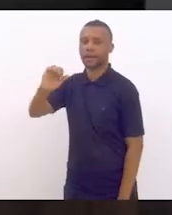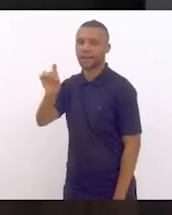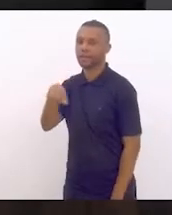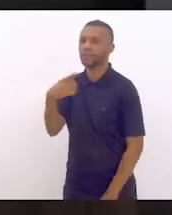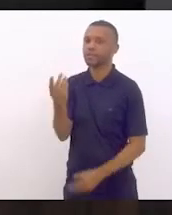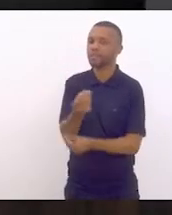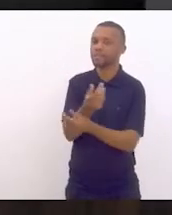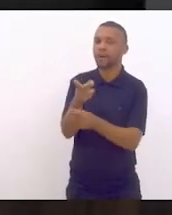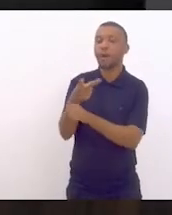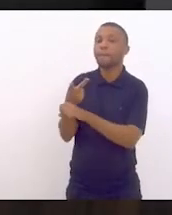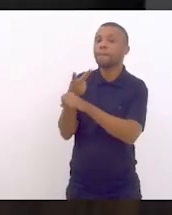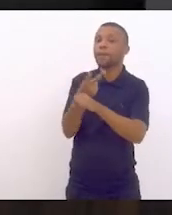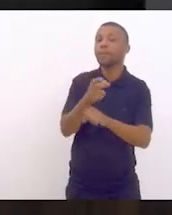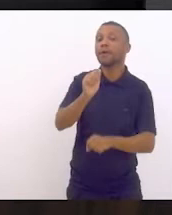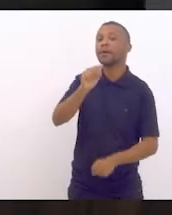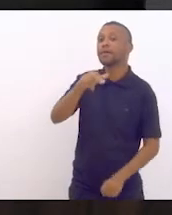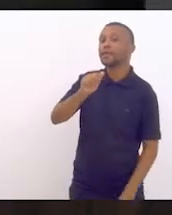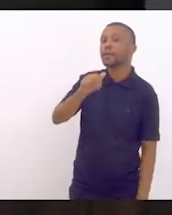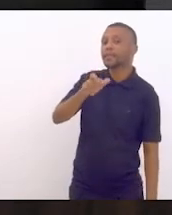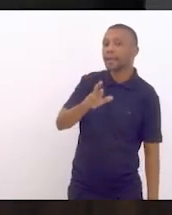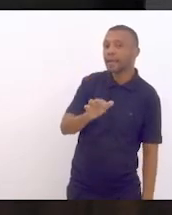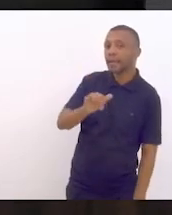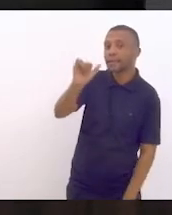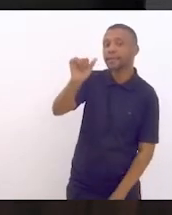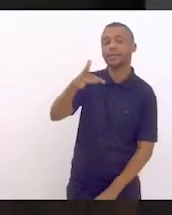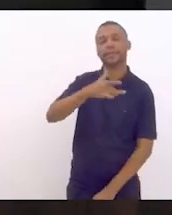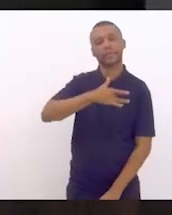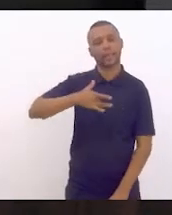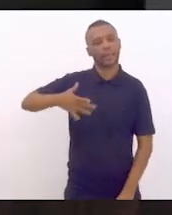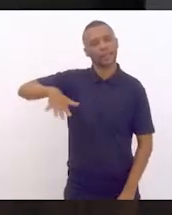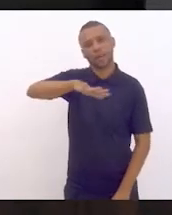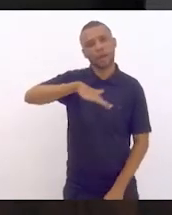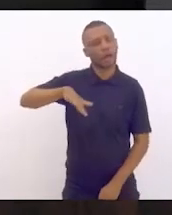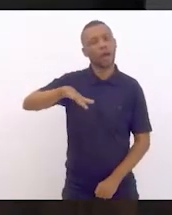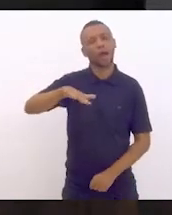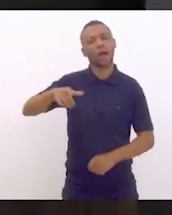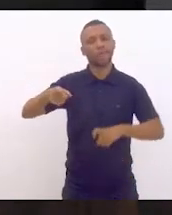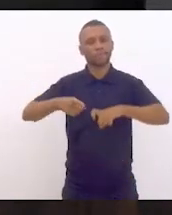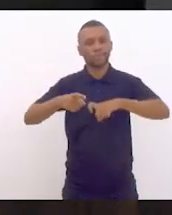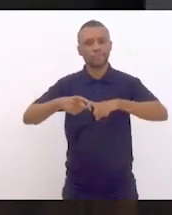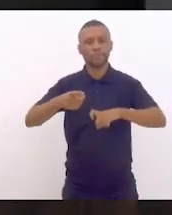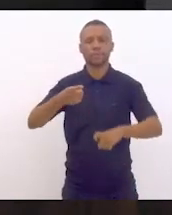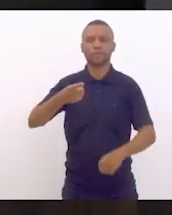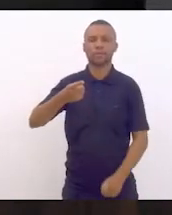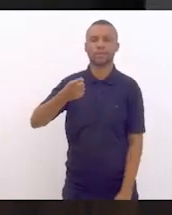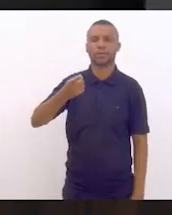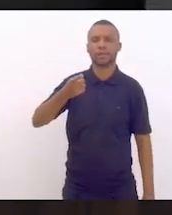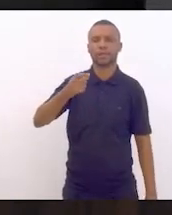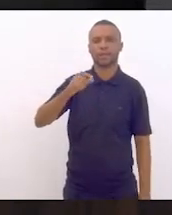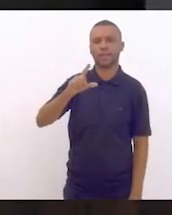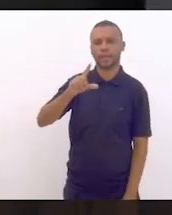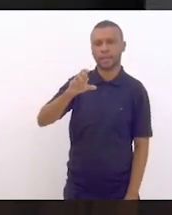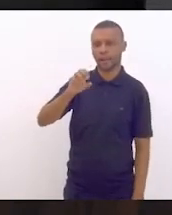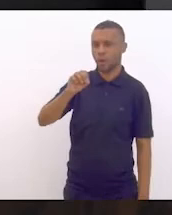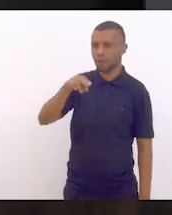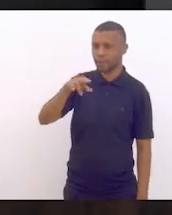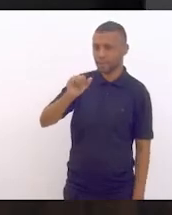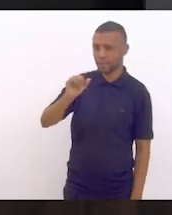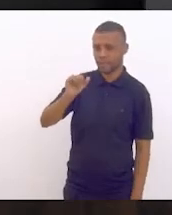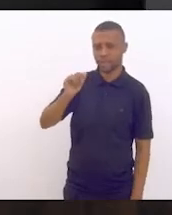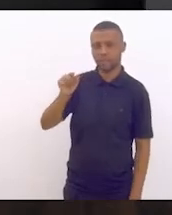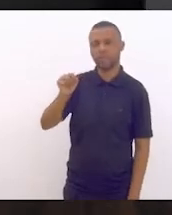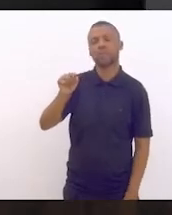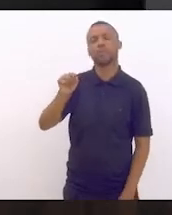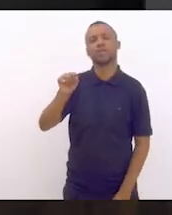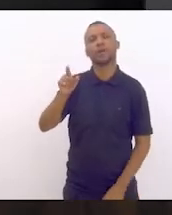concede o prêmio Ana Nery da Saúde ao doutor André Leandro Kennebel Castanhede. Parecida à Comissão de Normas